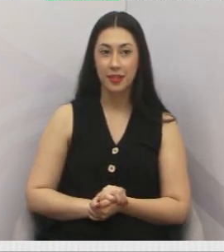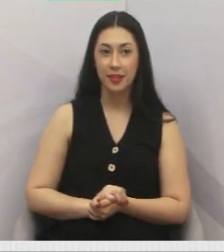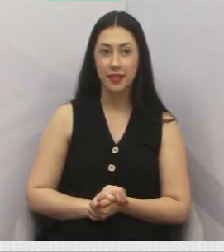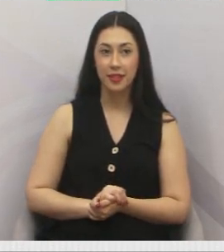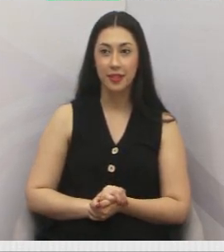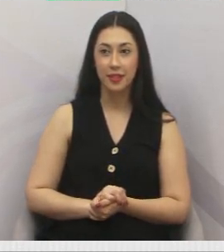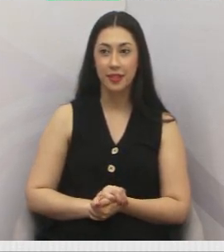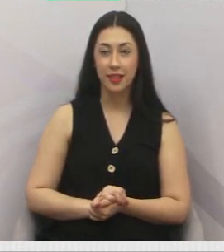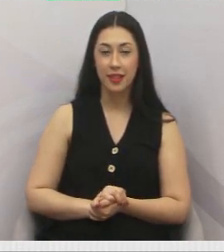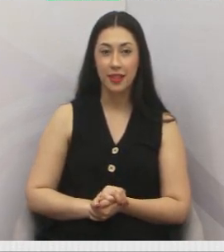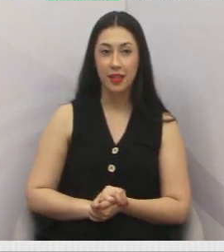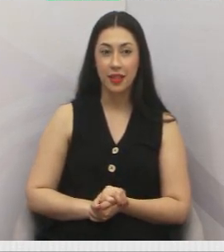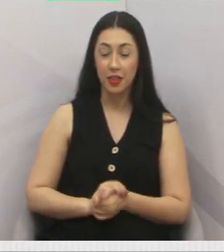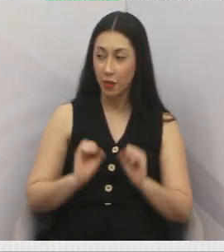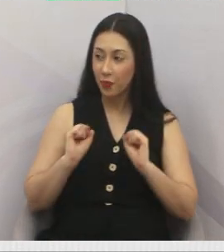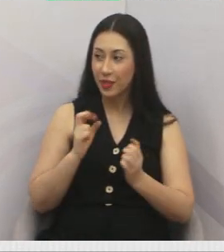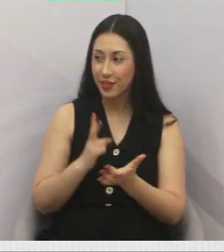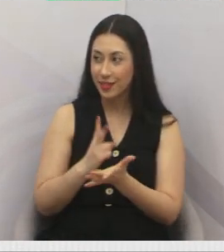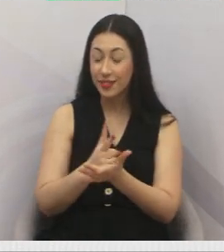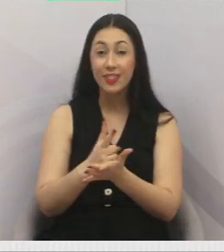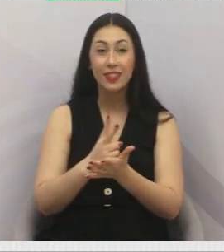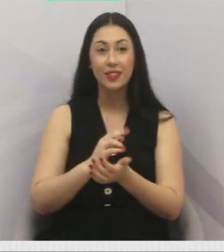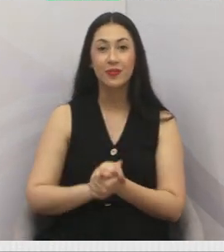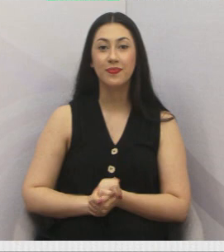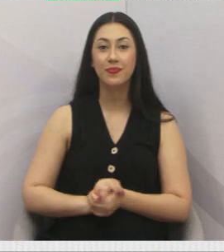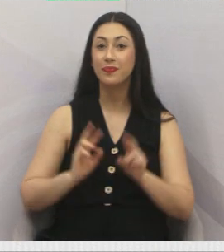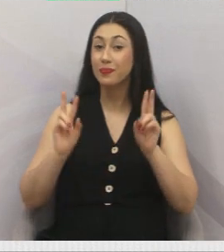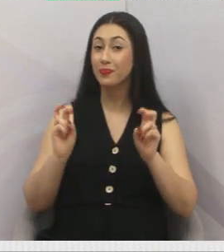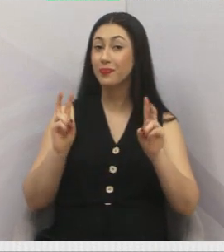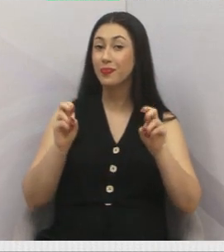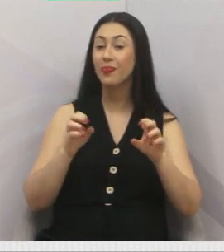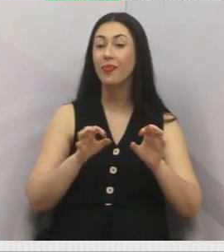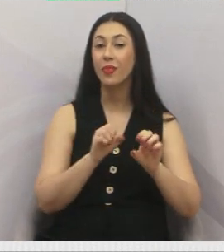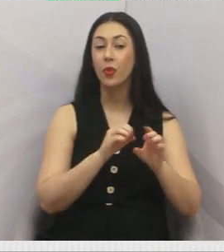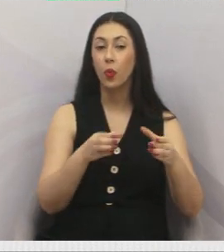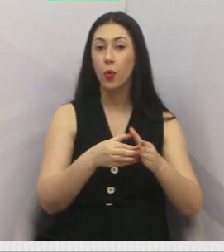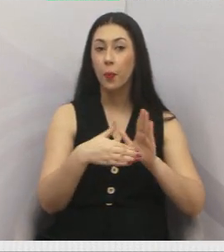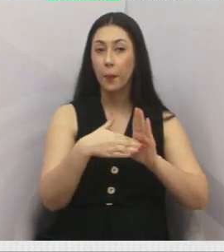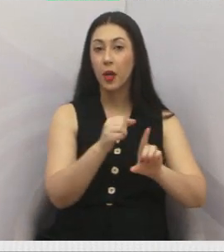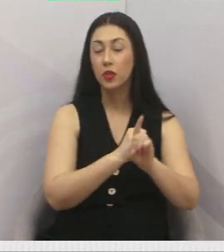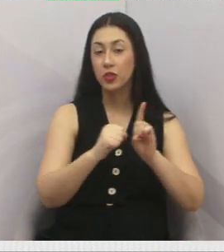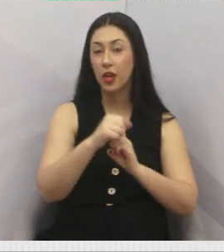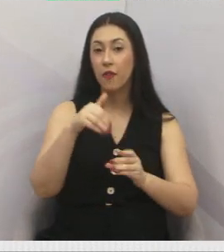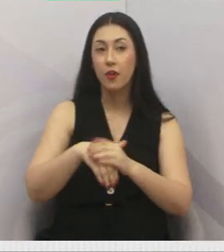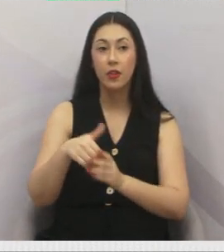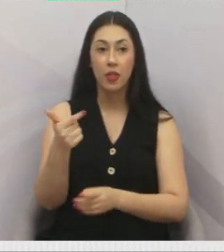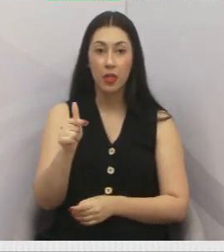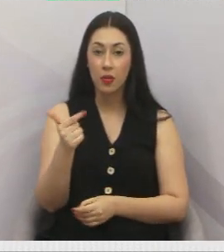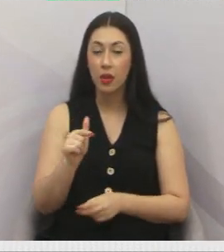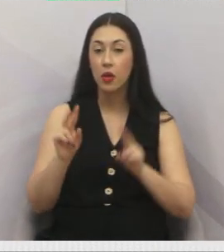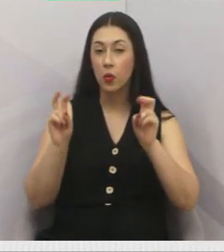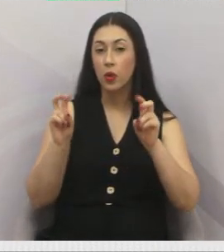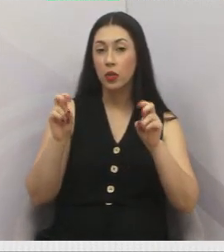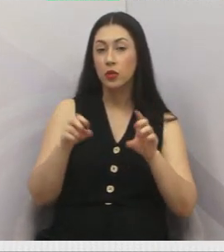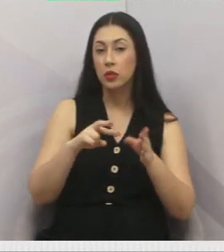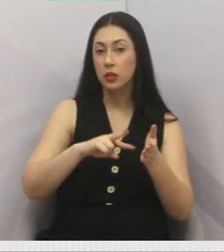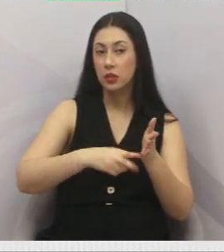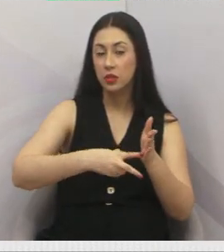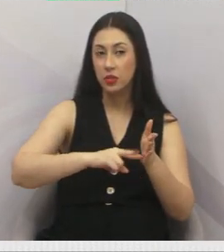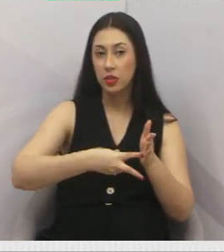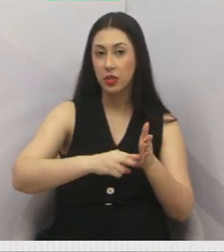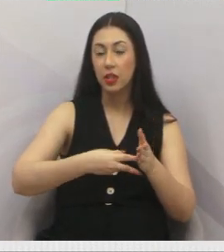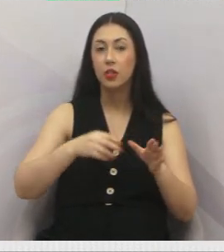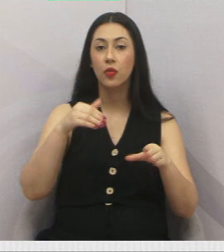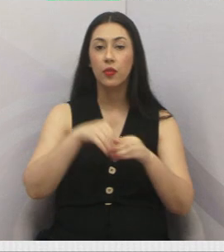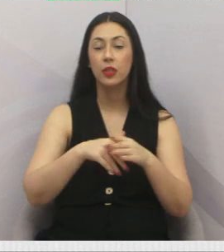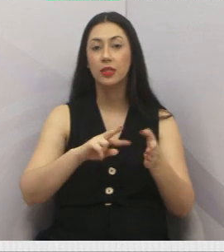Ok? Podemos conseguir? Segmento de Movimentos Populares, voto branco. Entidades de classe sindical,